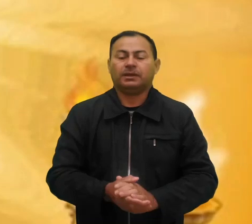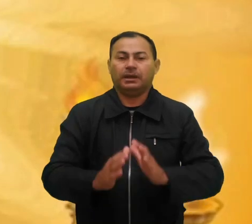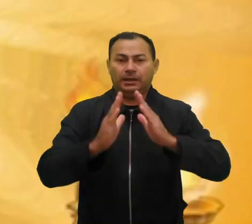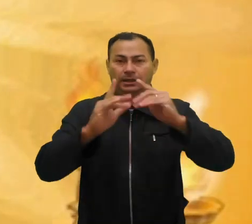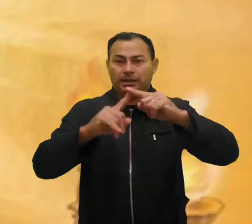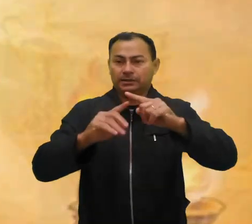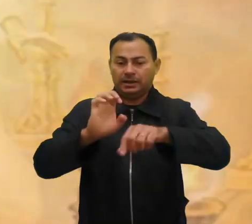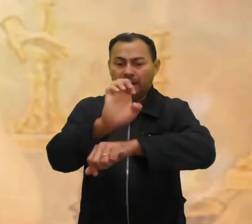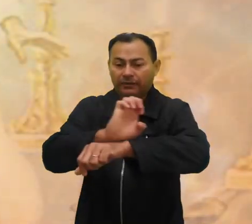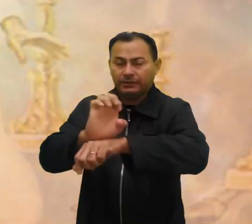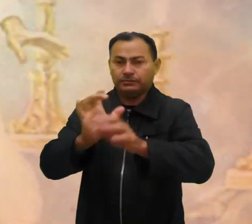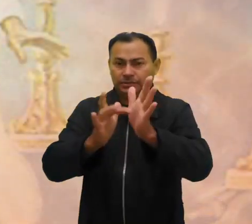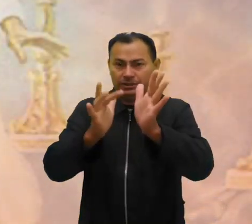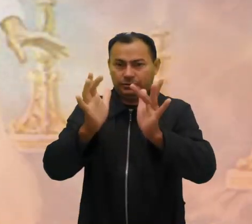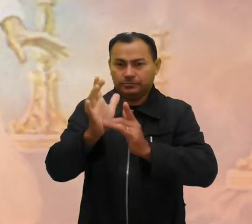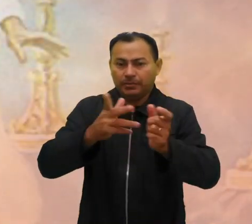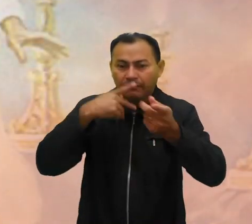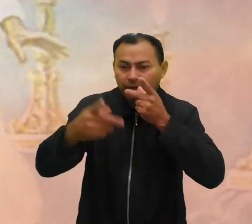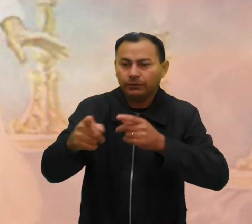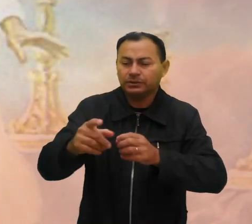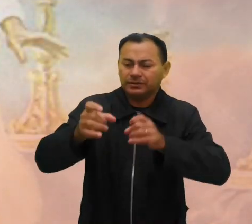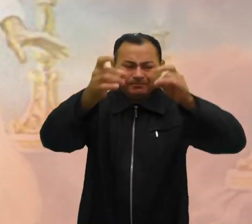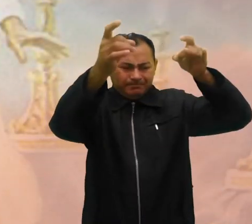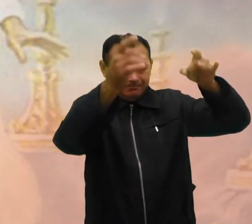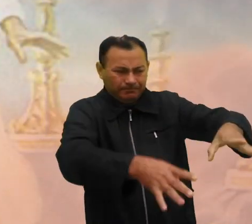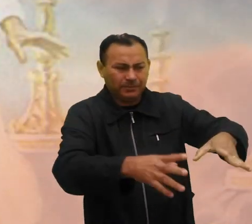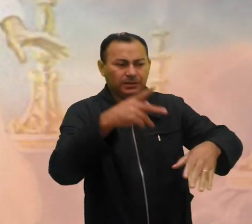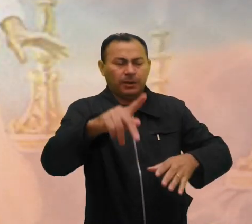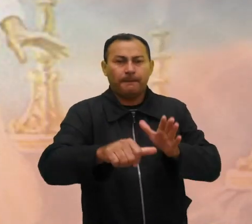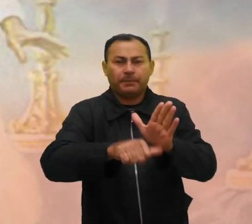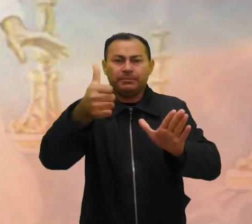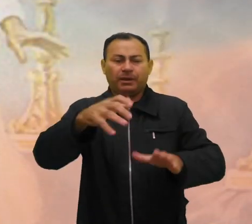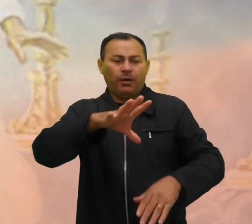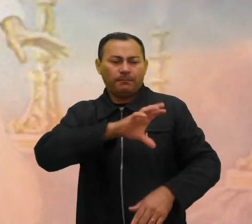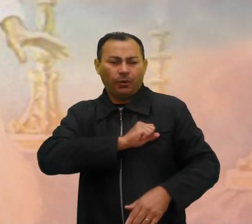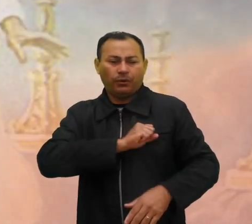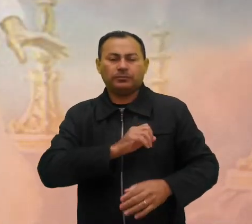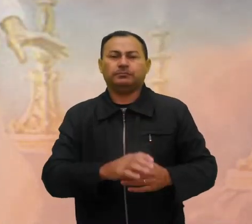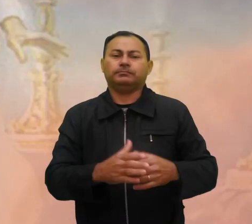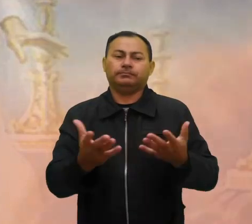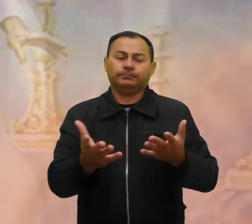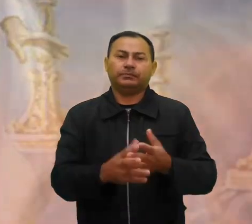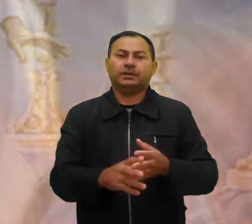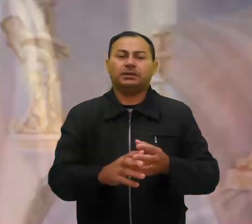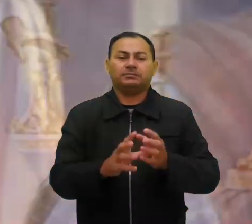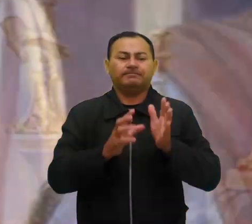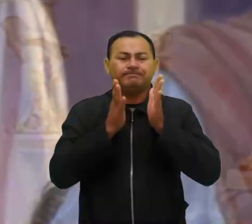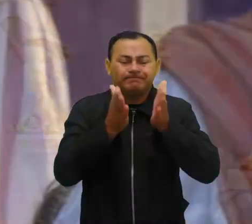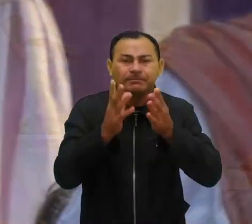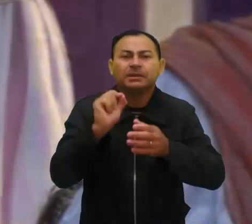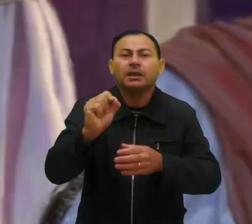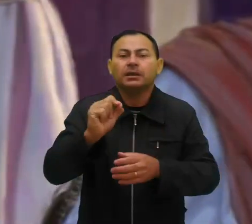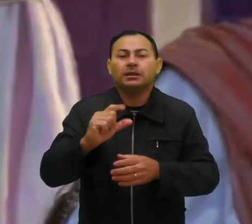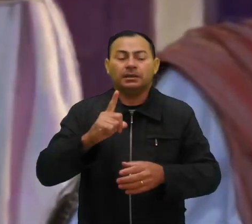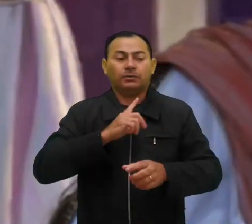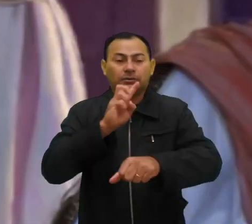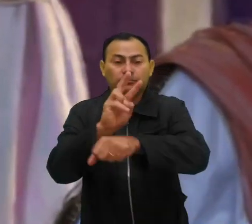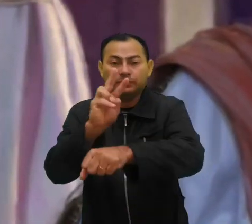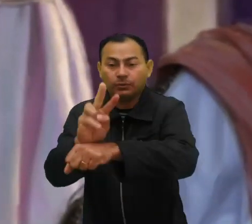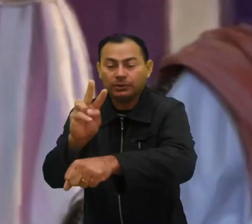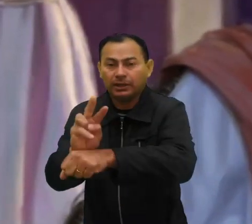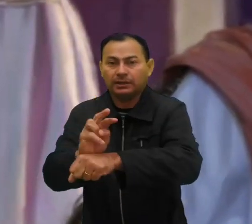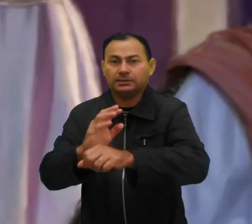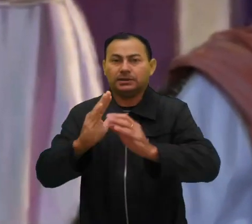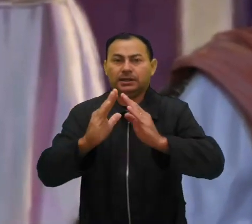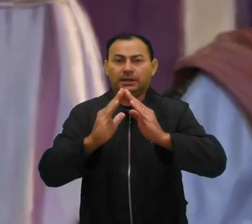Para a igreja de Éfeso, Jesus disse, você abandonou o seu primeiro amor. Isso me intriga porque quem tomava conta